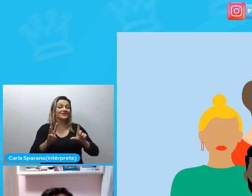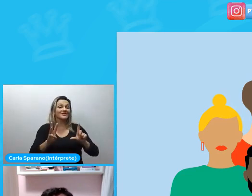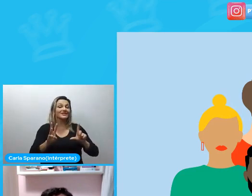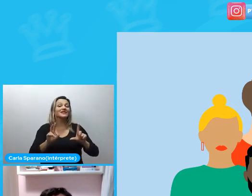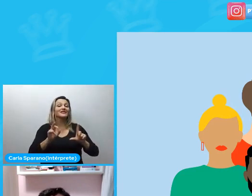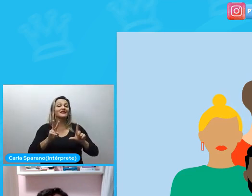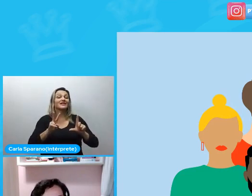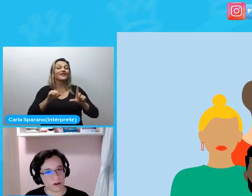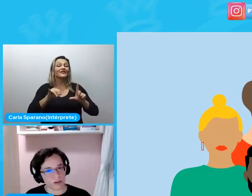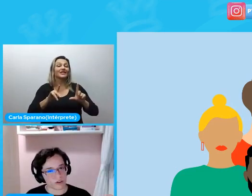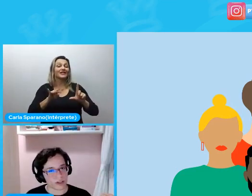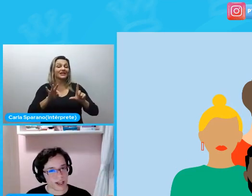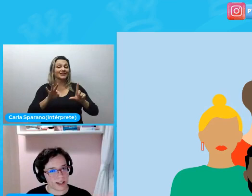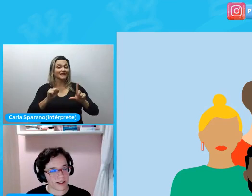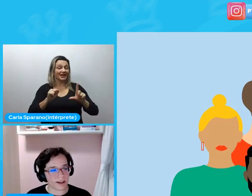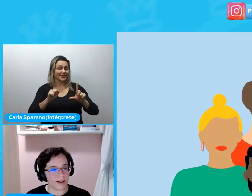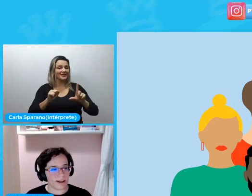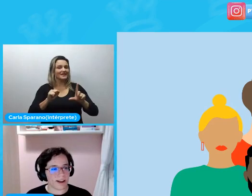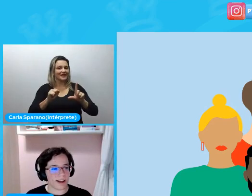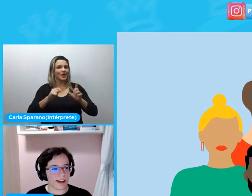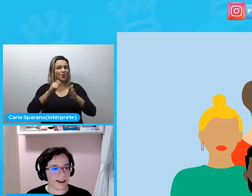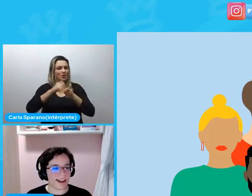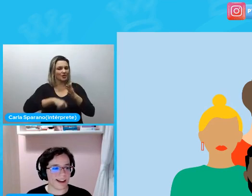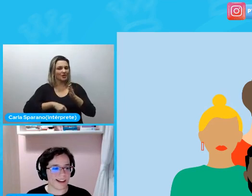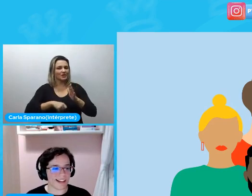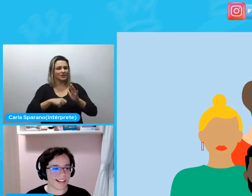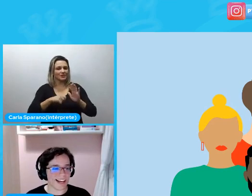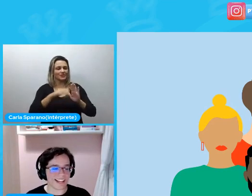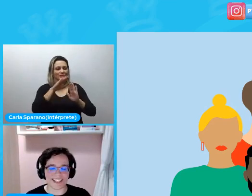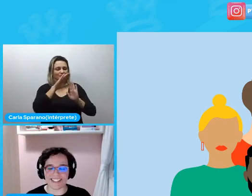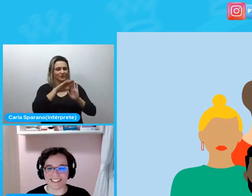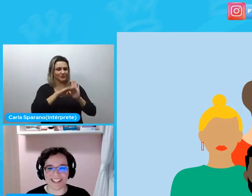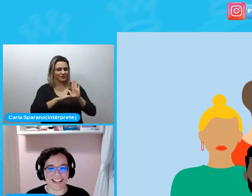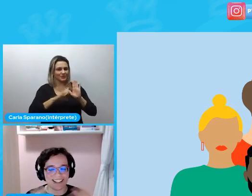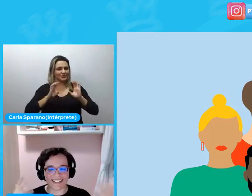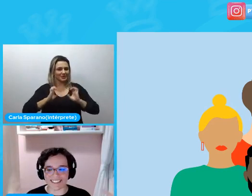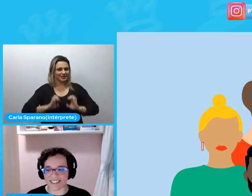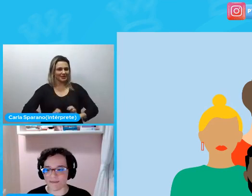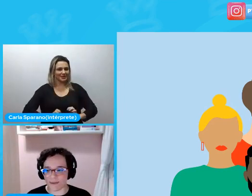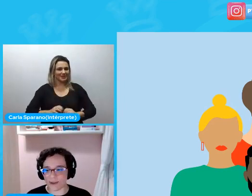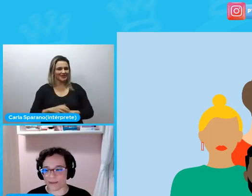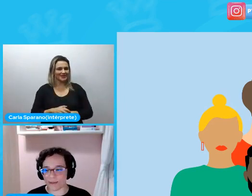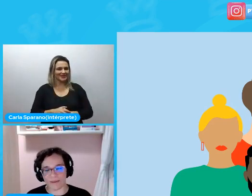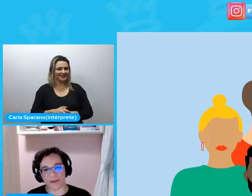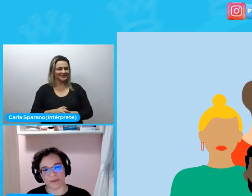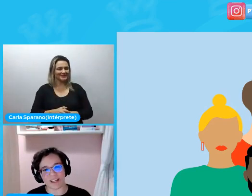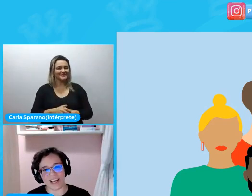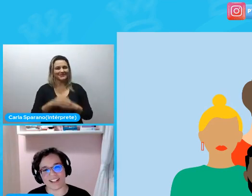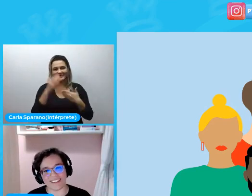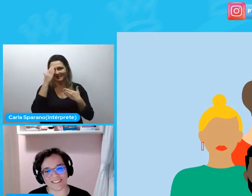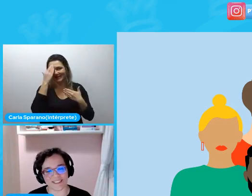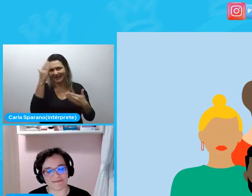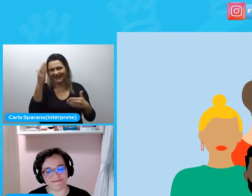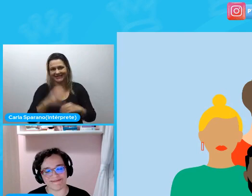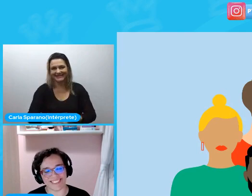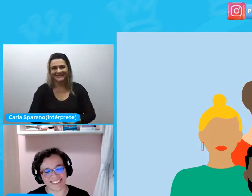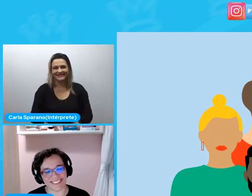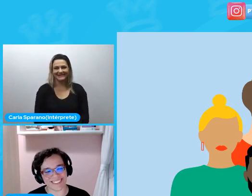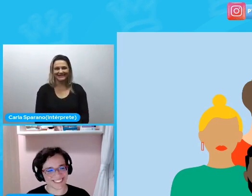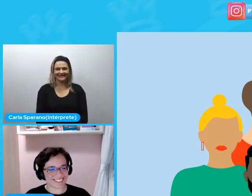gente está contratando código de ética e aí galera muito muito muito obrigada